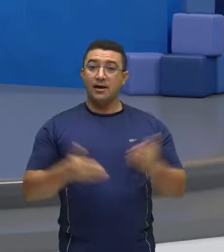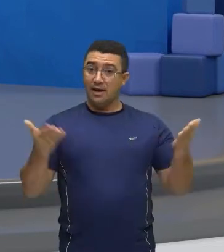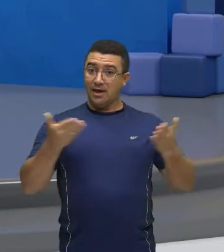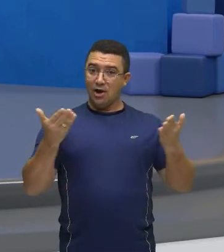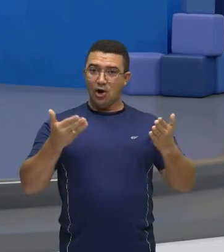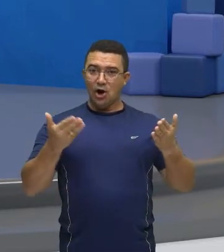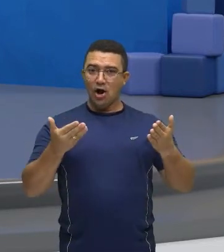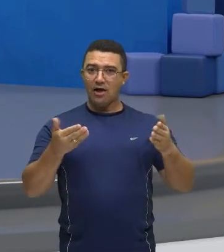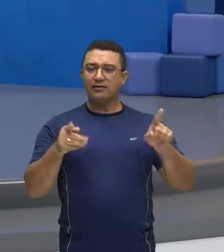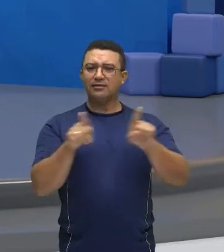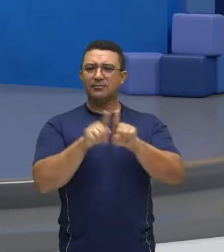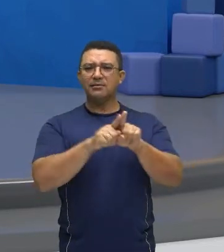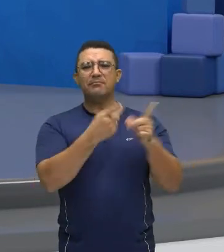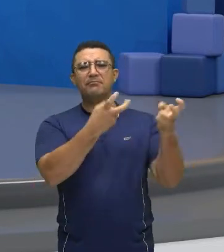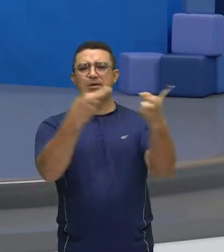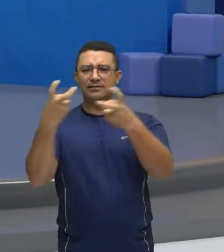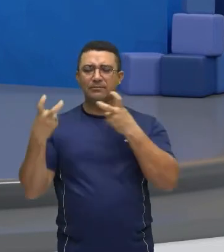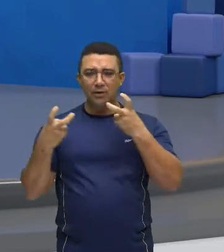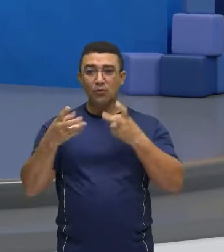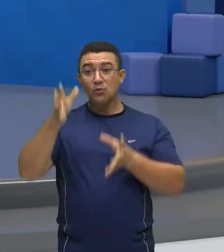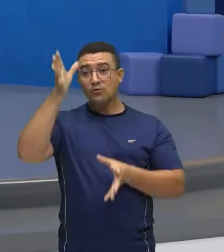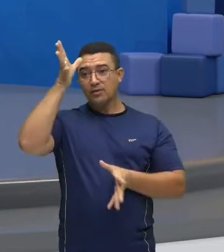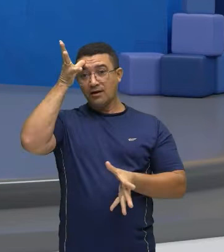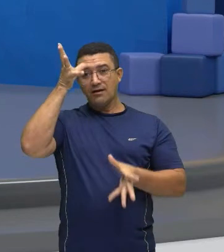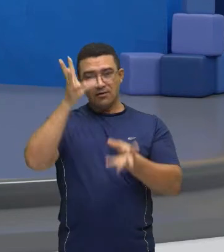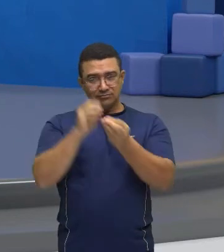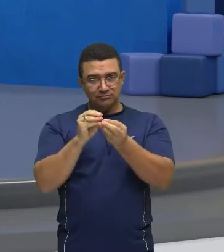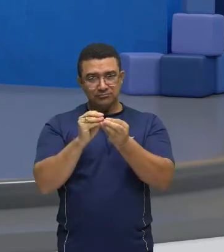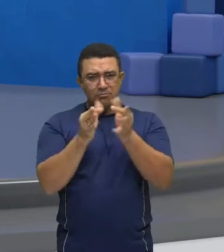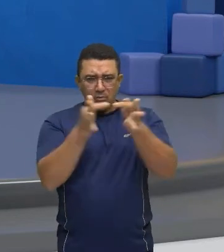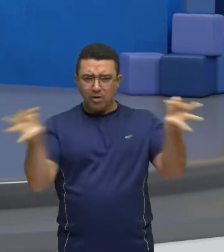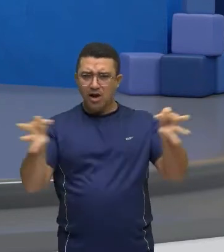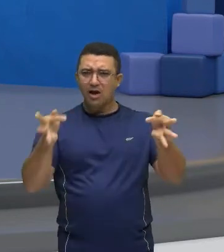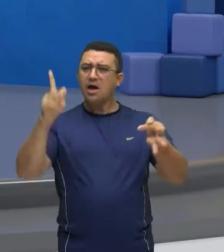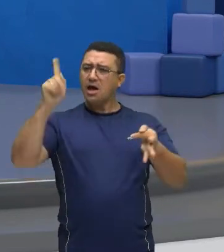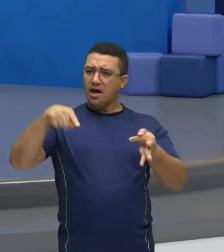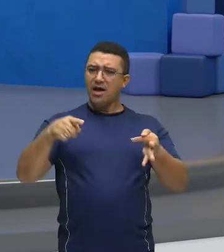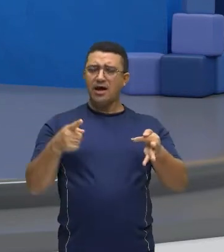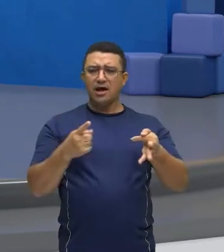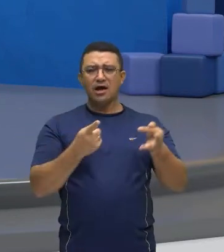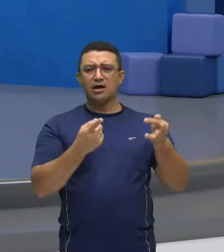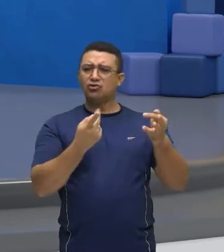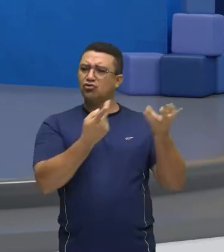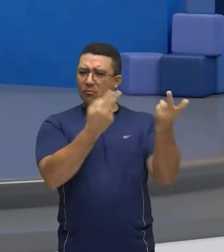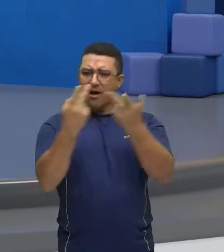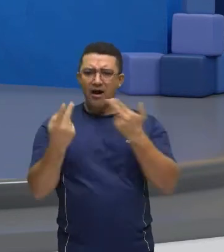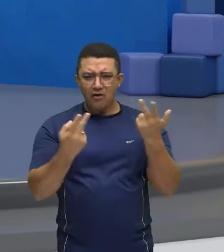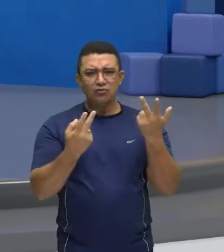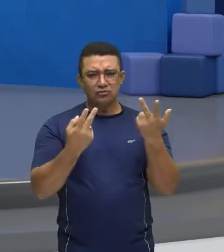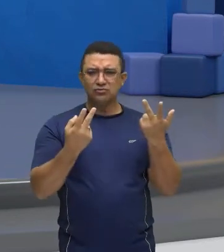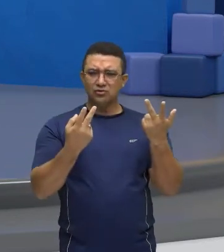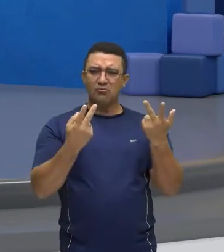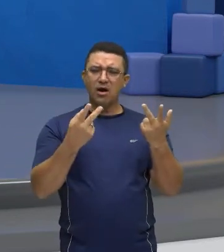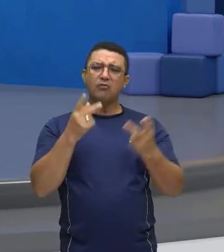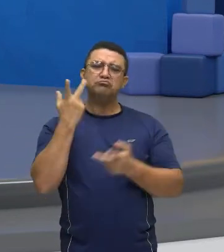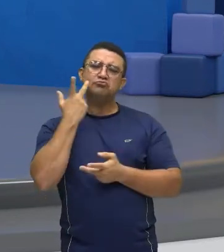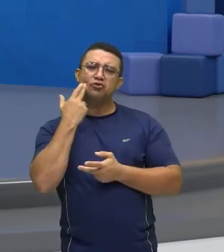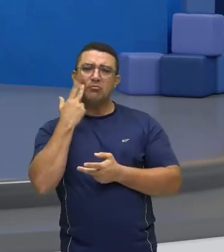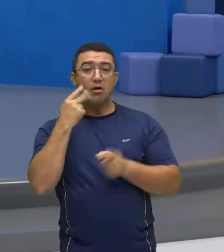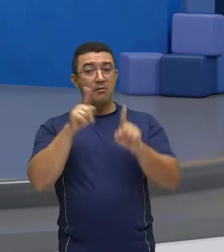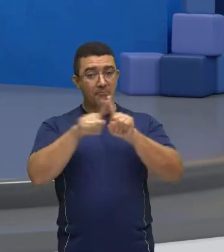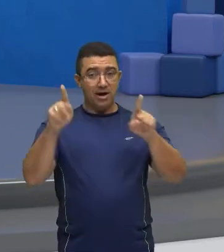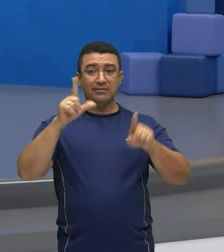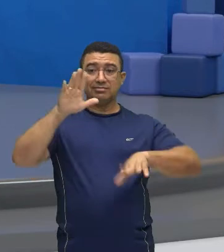aqui percebeu que ditado popular é comum, mas ele não é tão simples, ele é agregado ali de diversos outros contextos